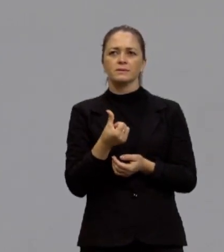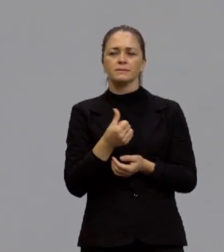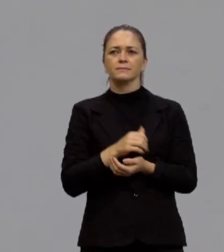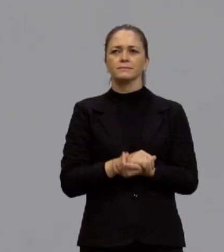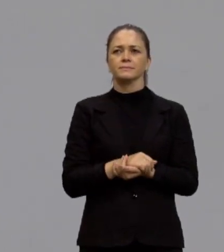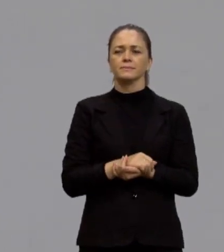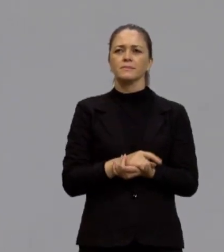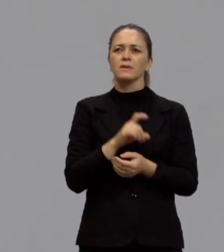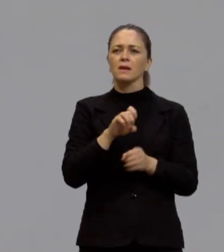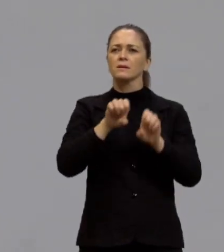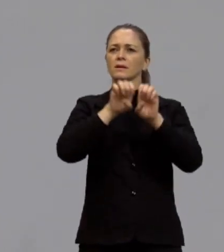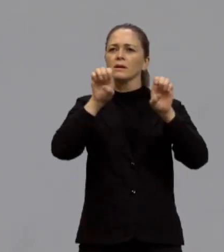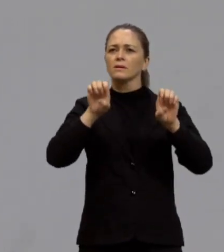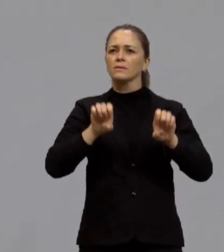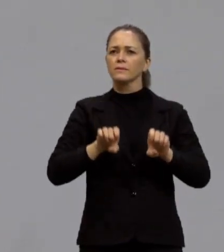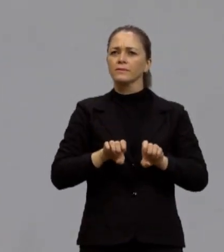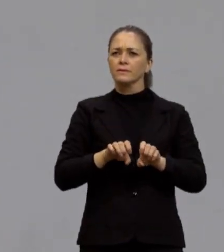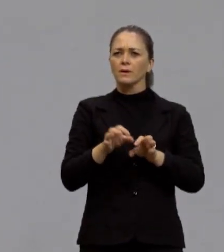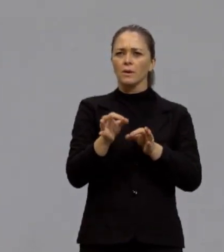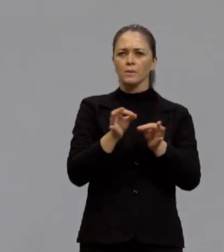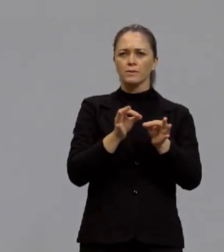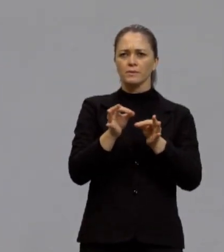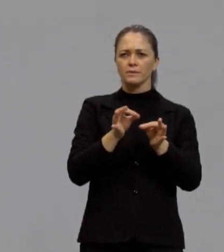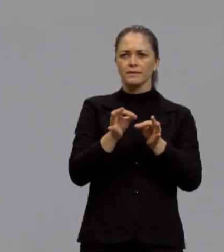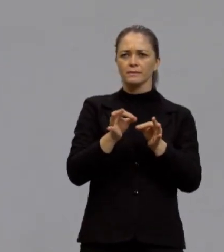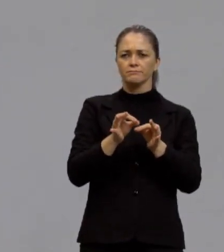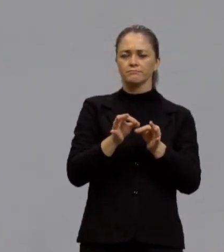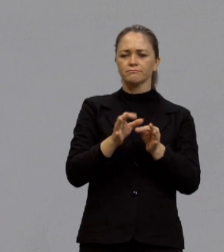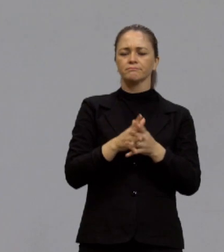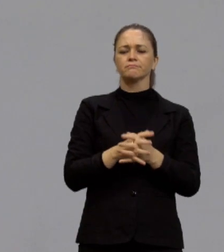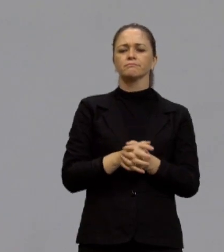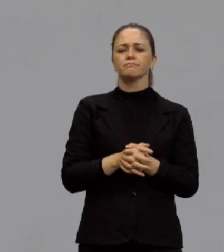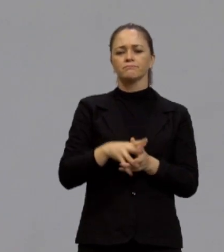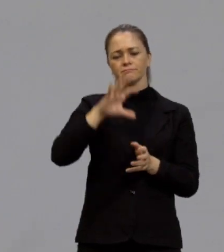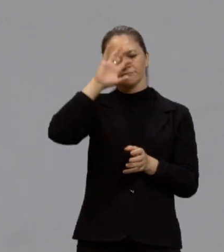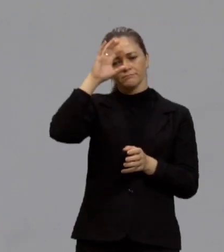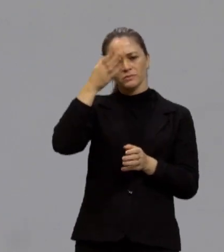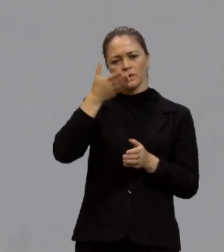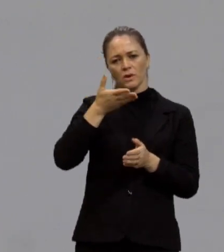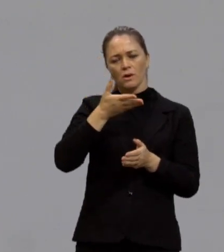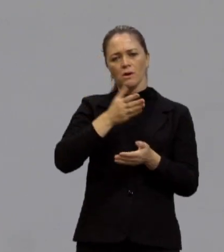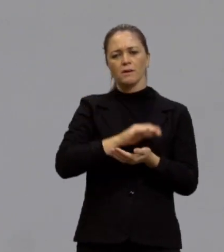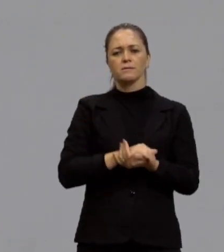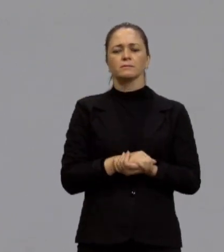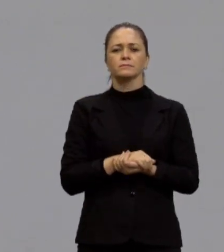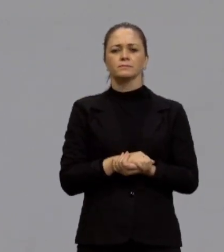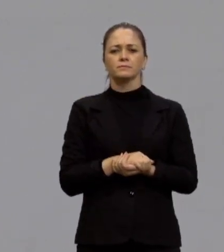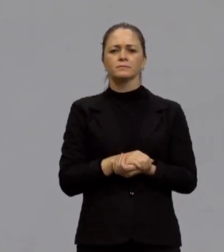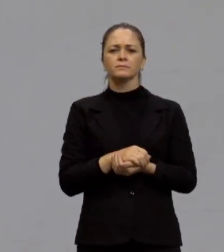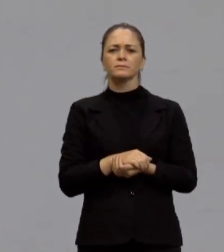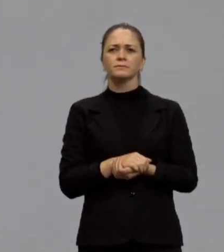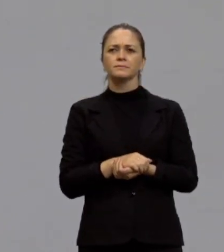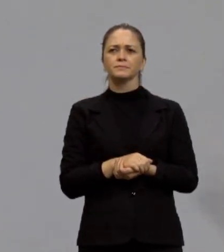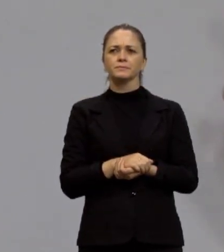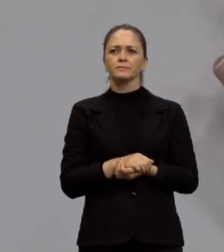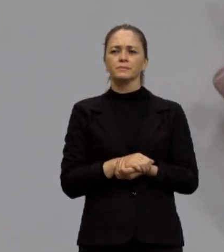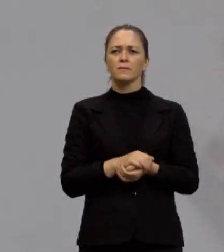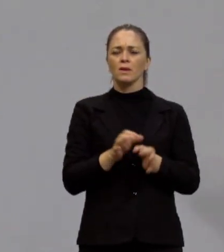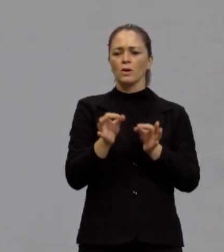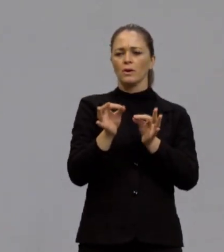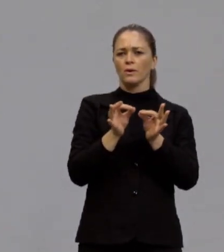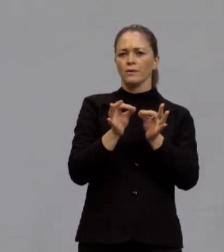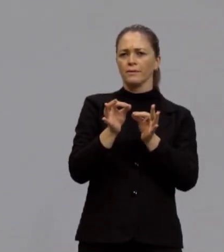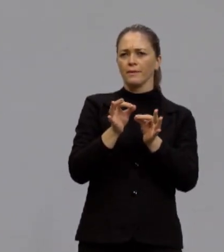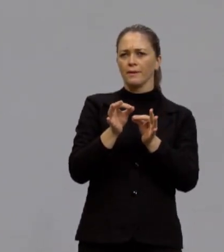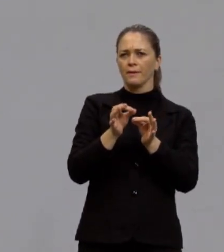a equação que nós vamos organizar para nós resolvermos. Então, o que que precisa? Precisa